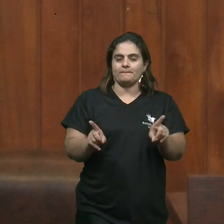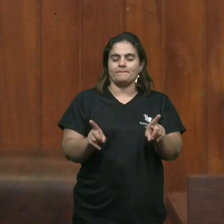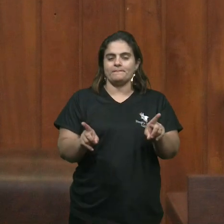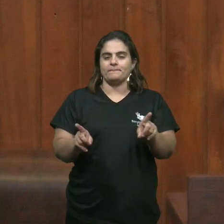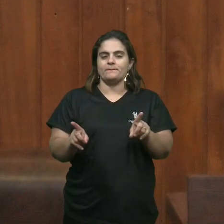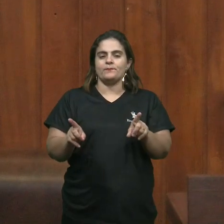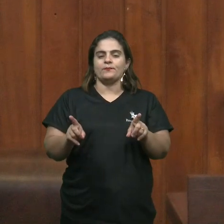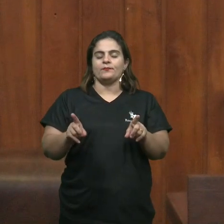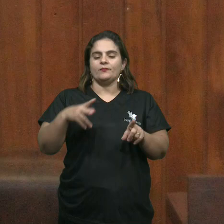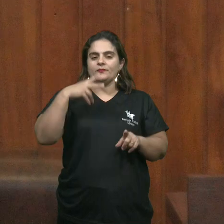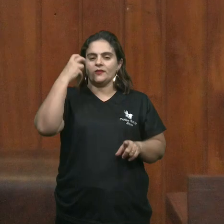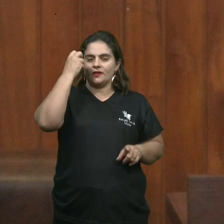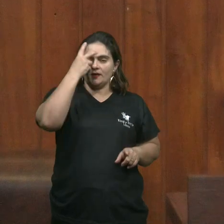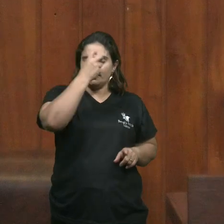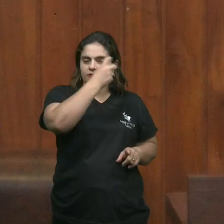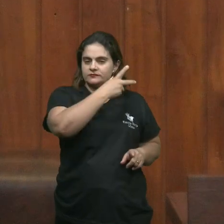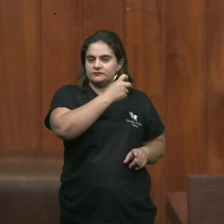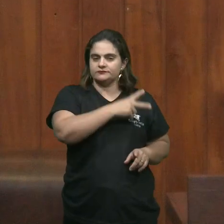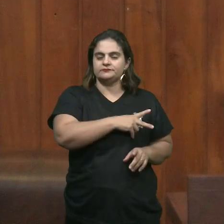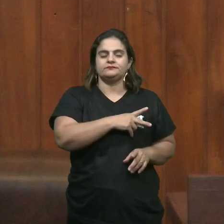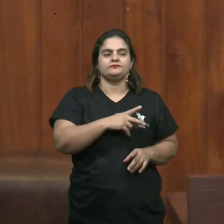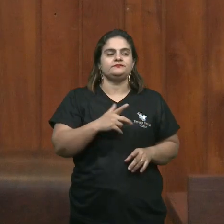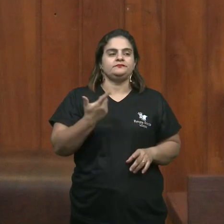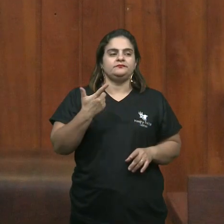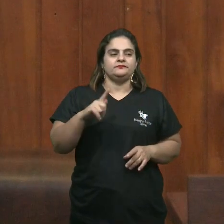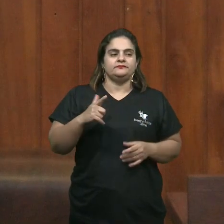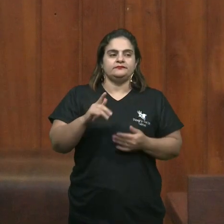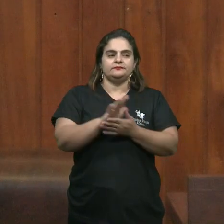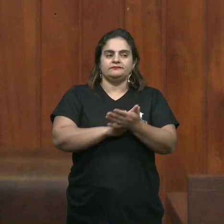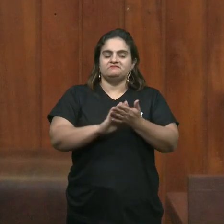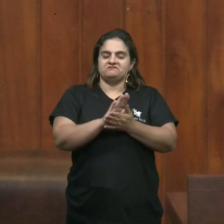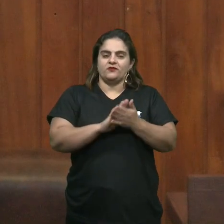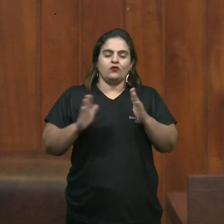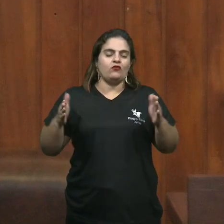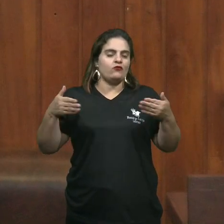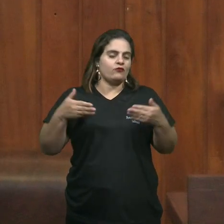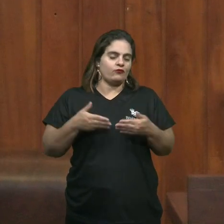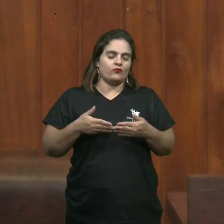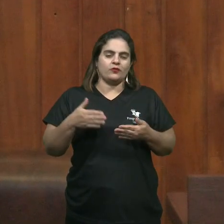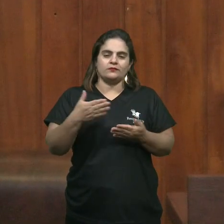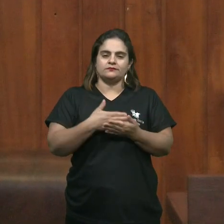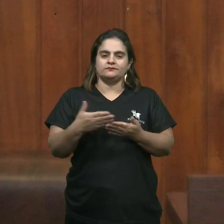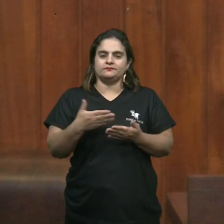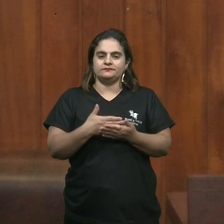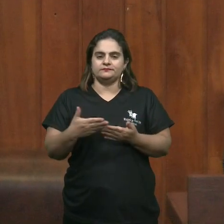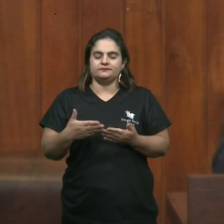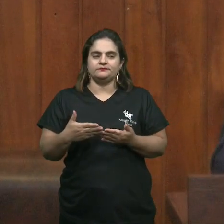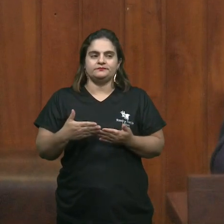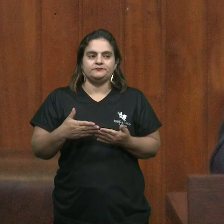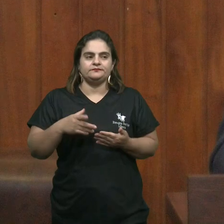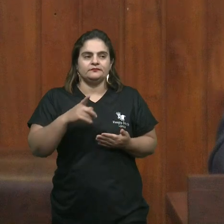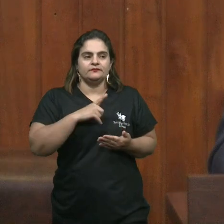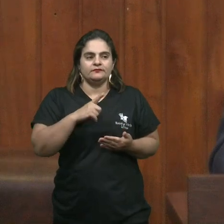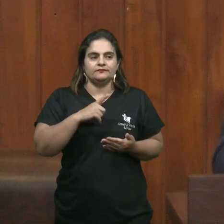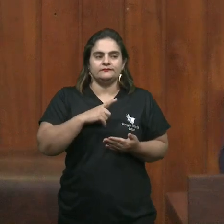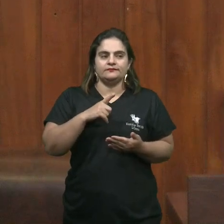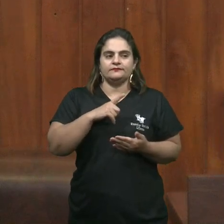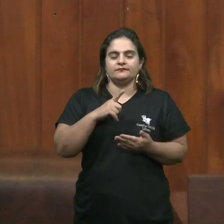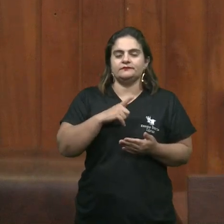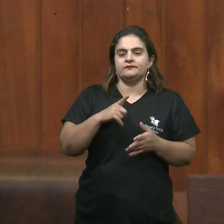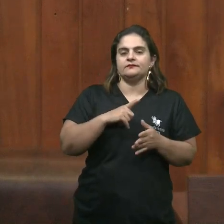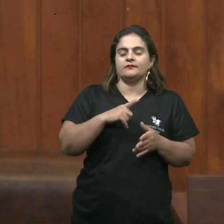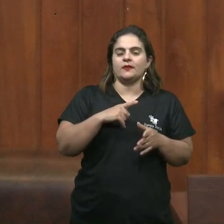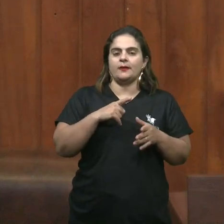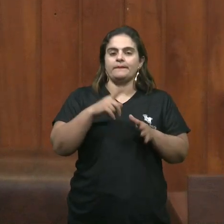da Secretaria do Meio Ambiente, não teve um olhar, um carinho para estar colocando em prática esse